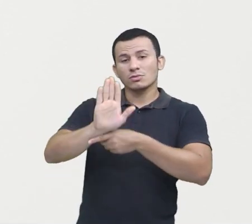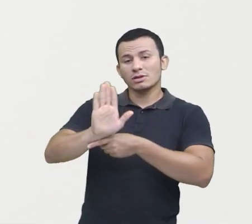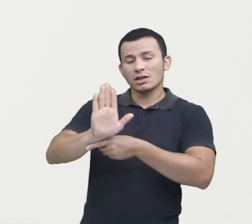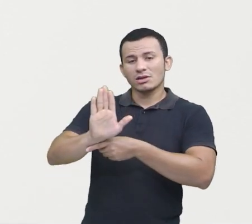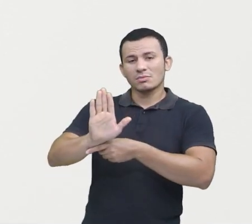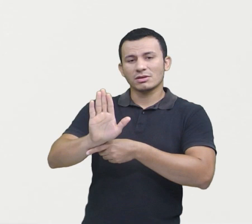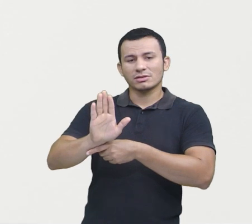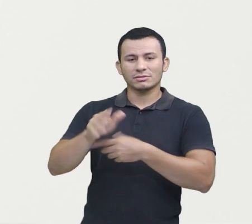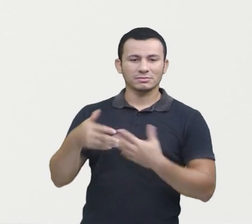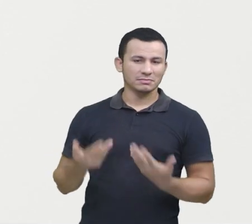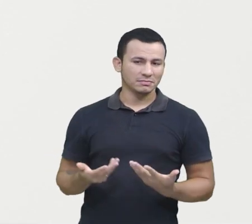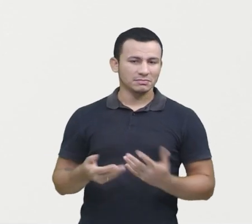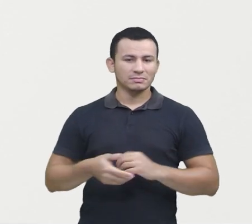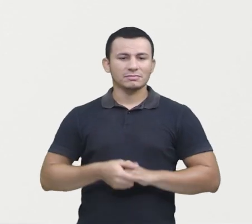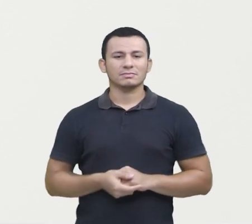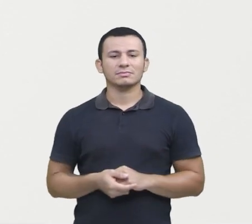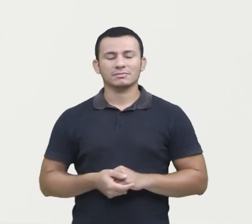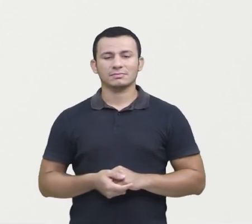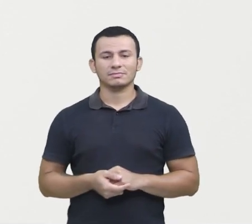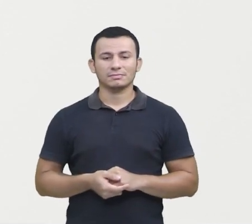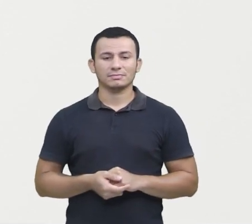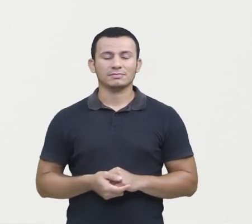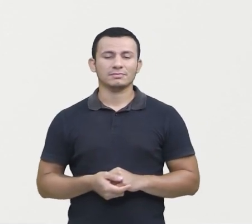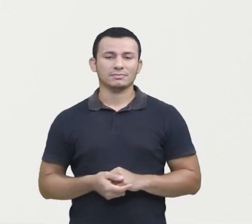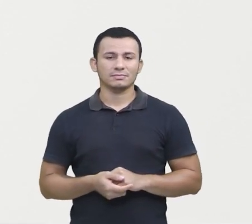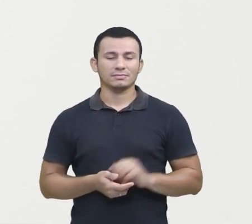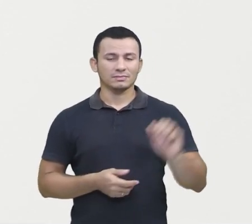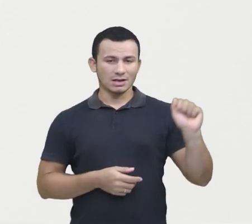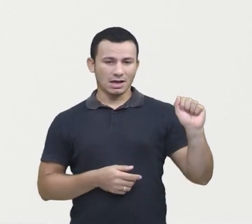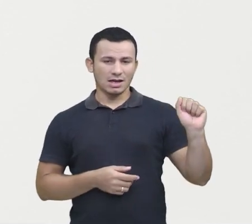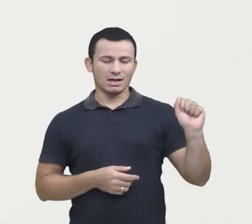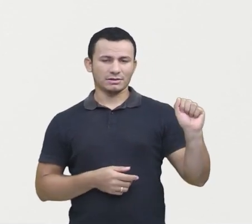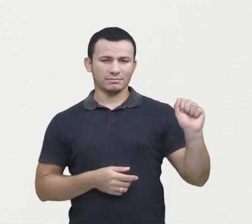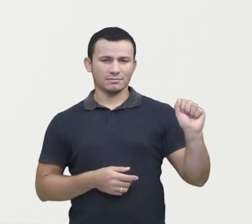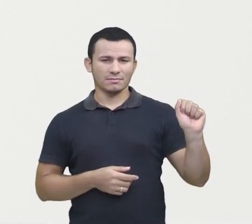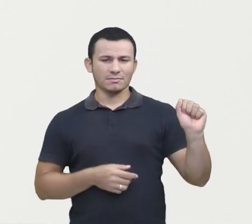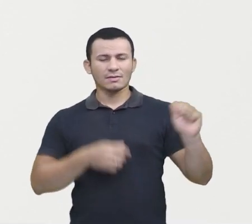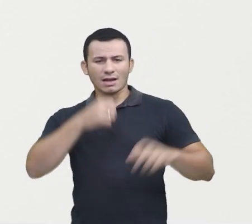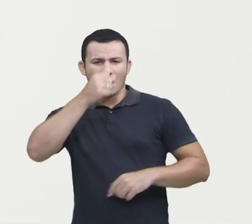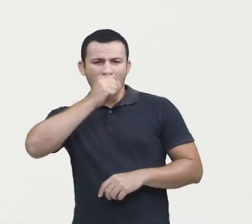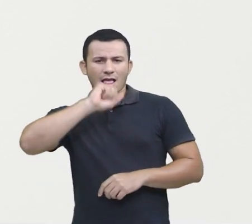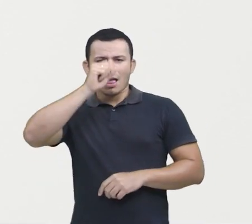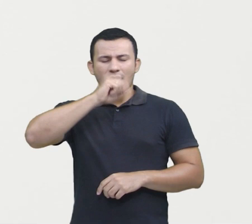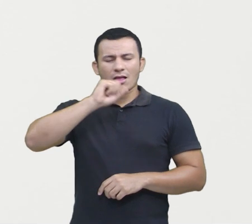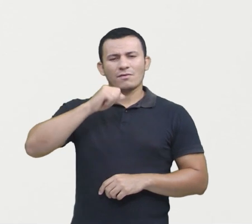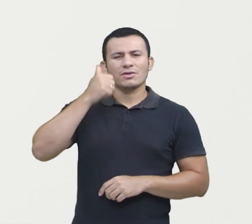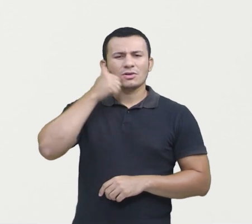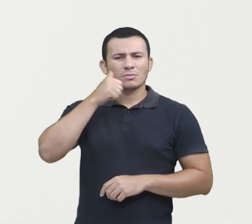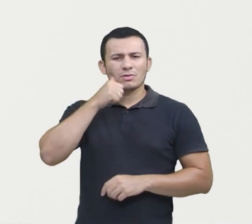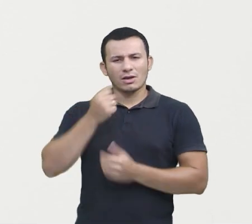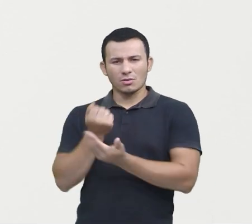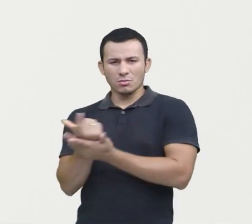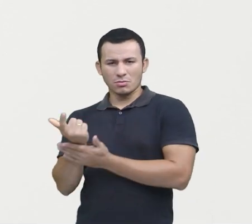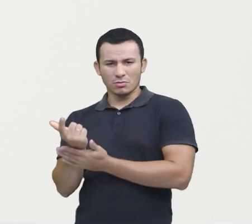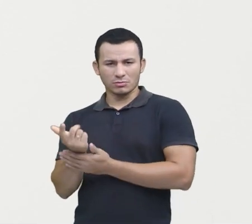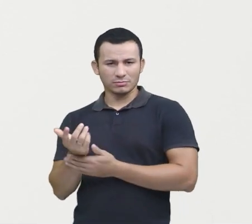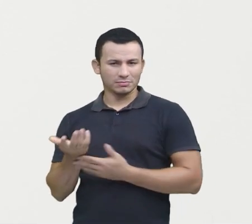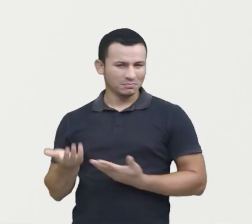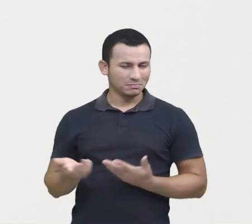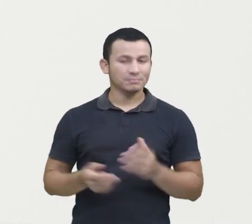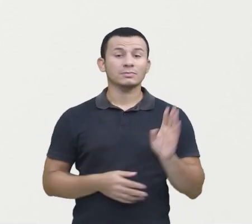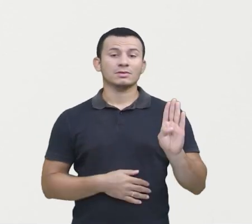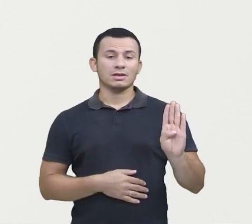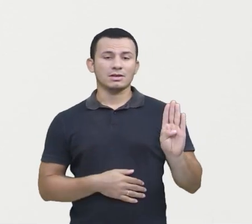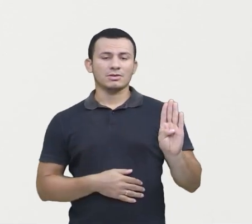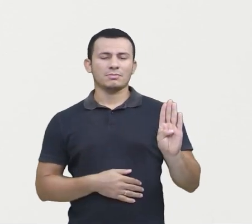hoje. Vamos investigar. Letra A, o sorvete que a menina comprou. Letra